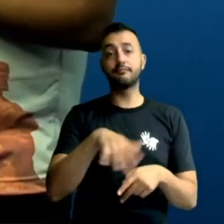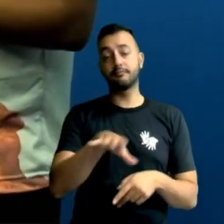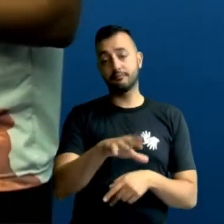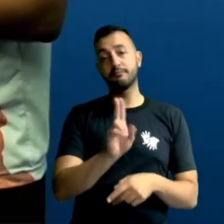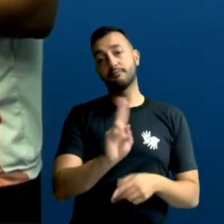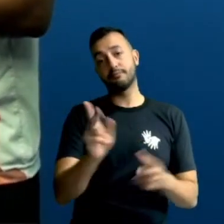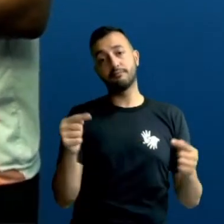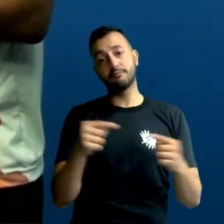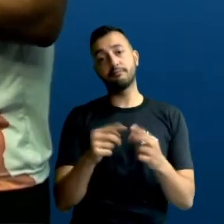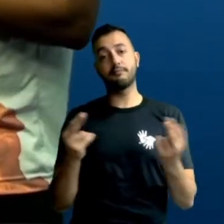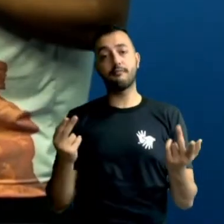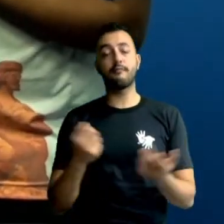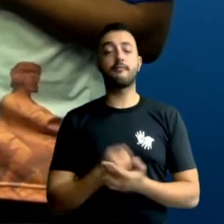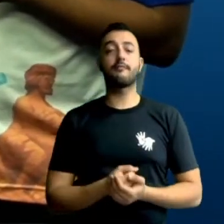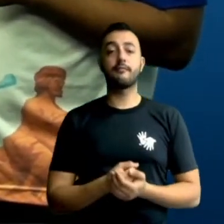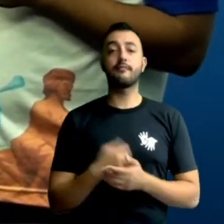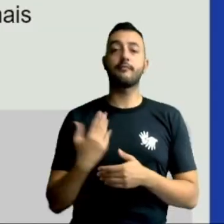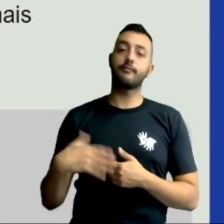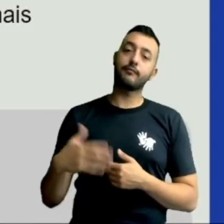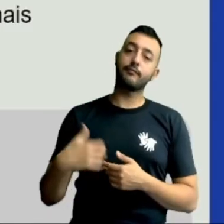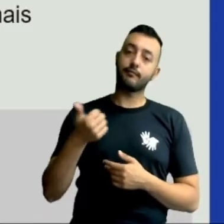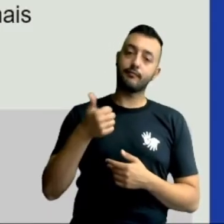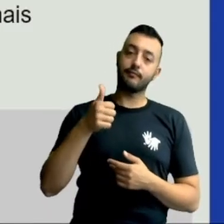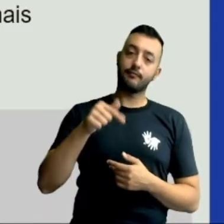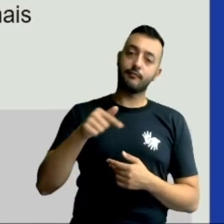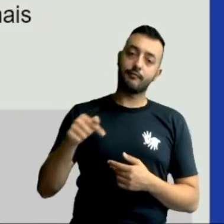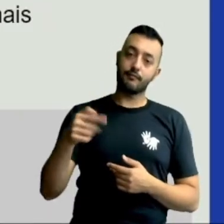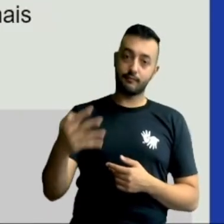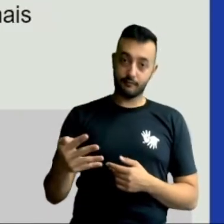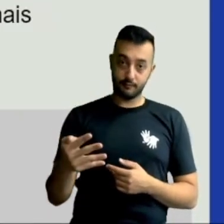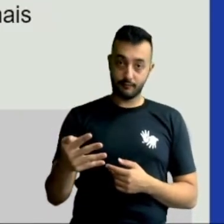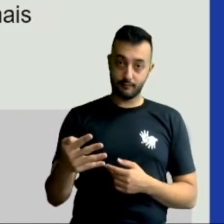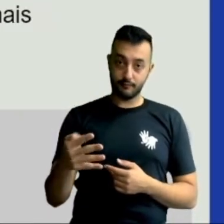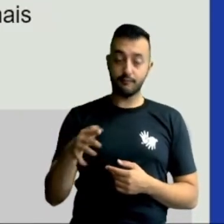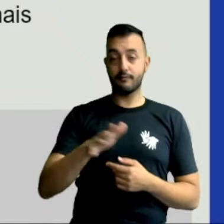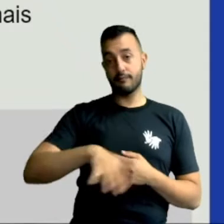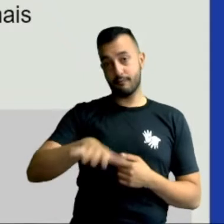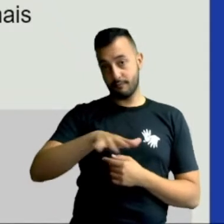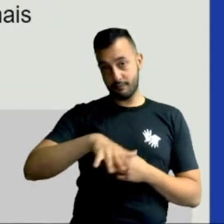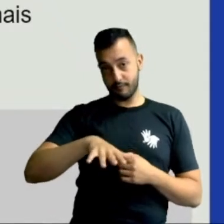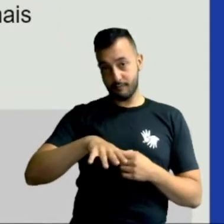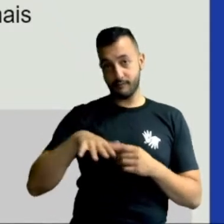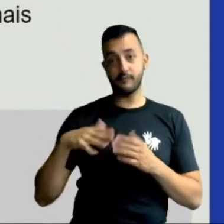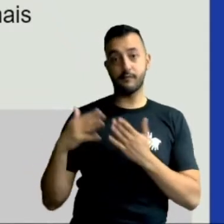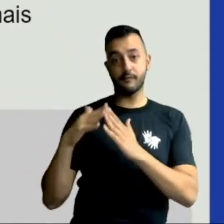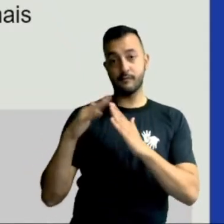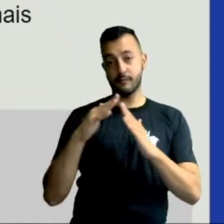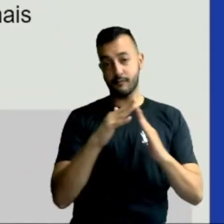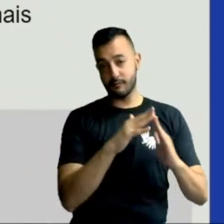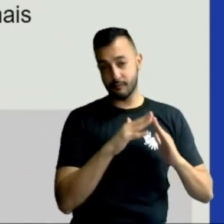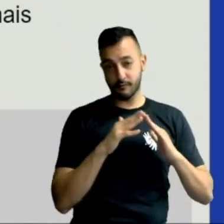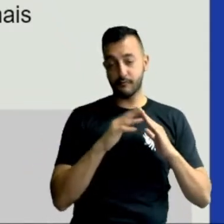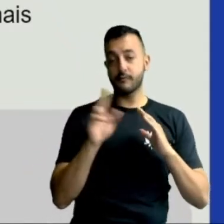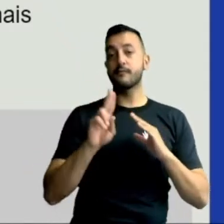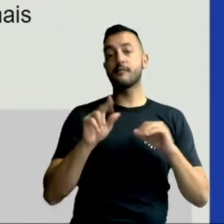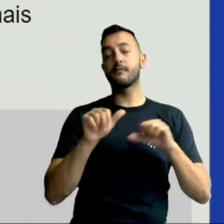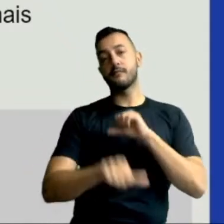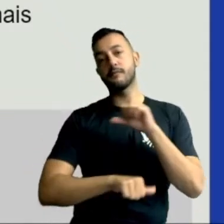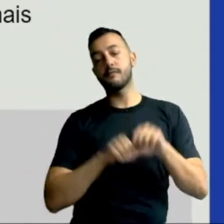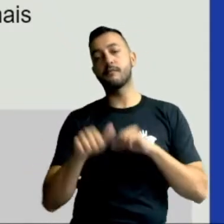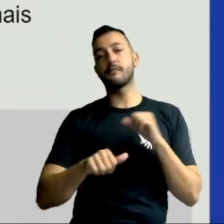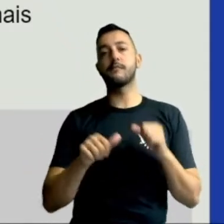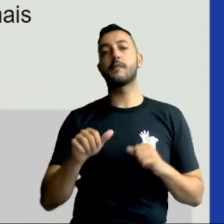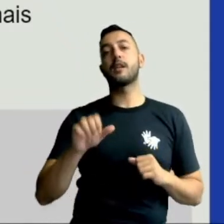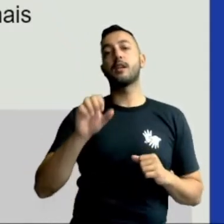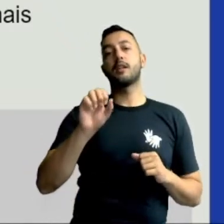o mesmo nome que ele, certo? Em 1774, esse povoado modifica de nome e passa a ser chamado de